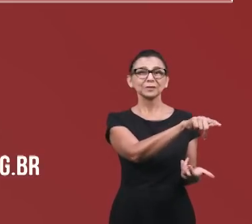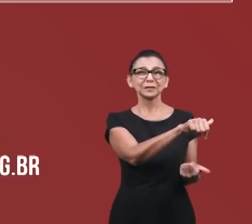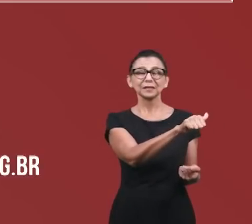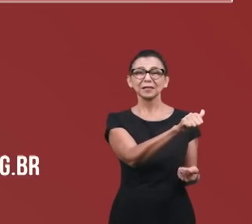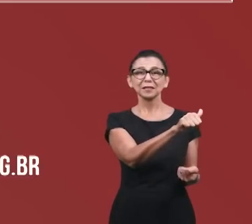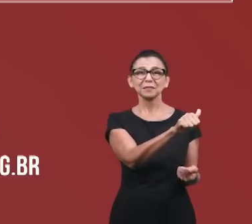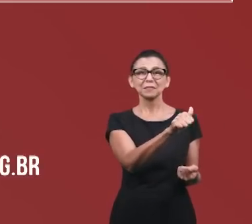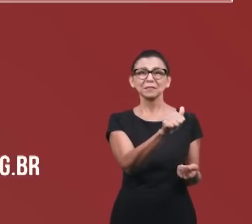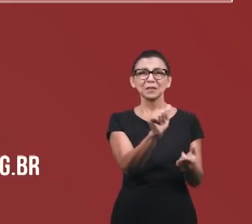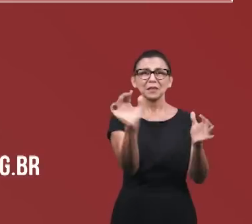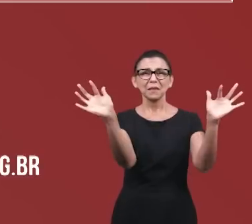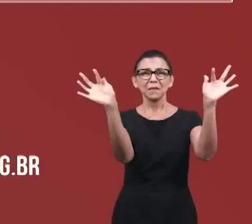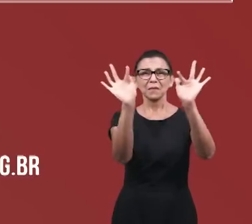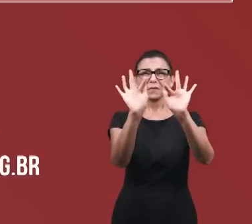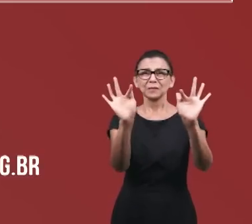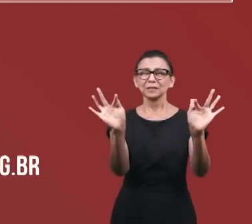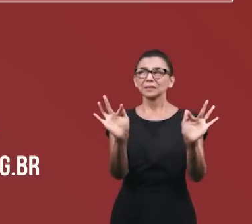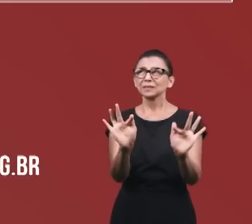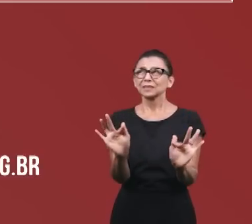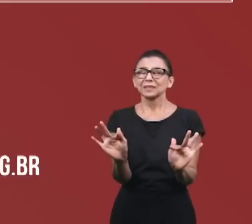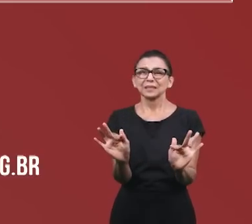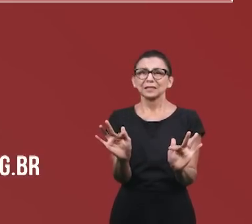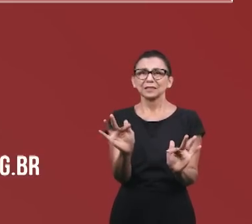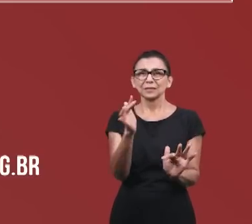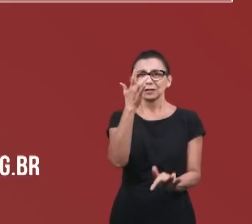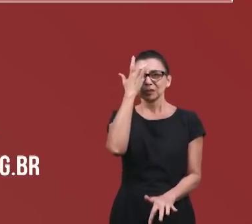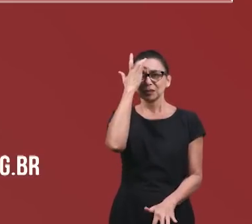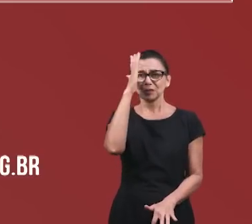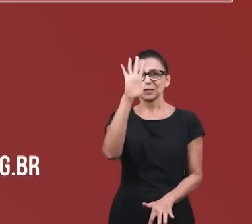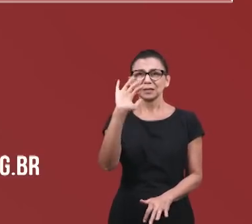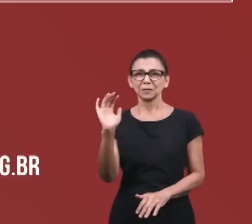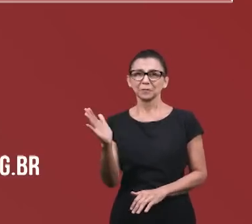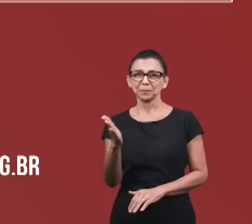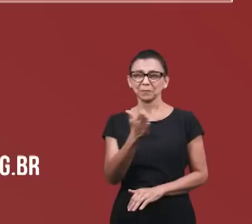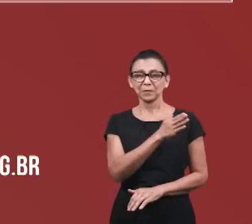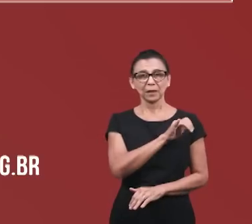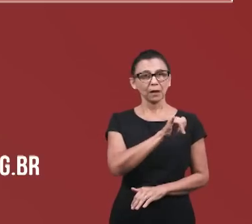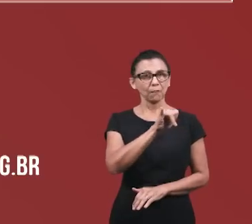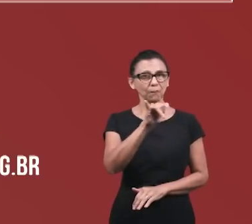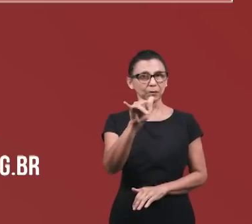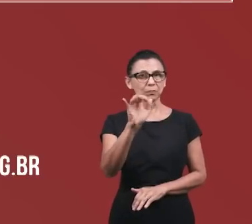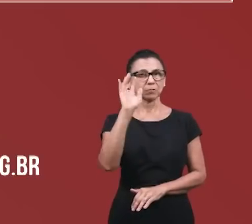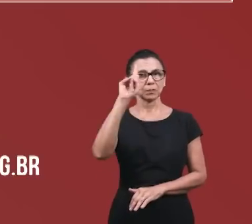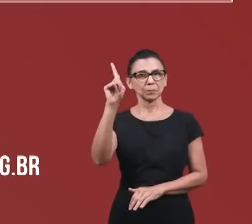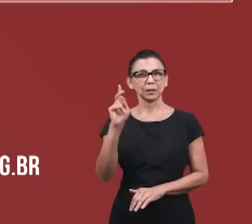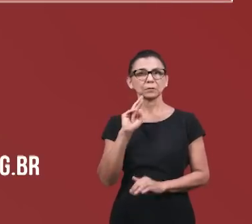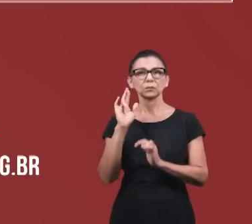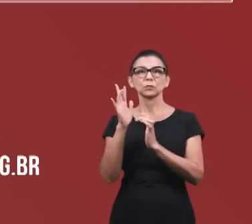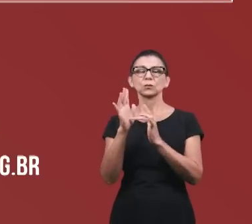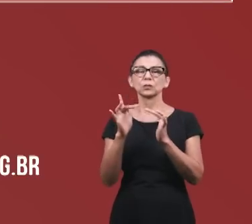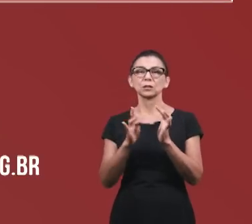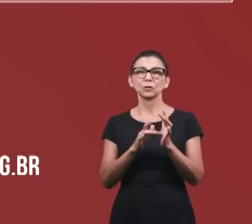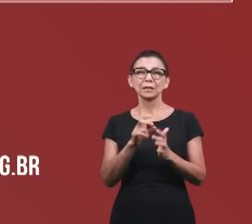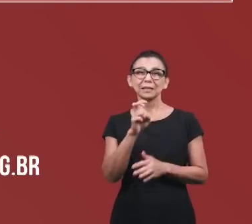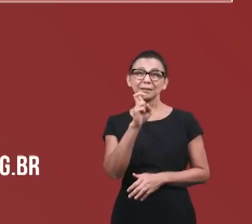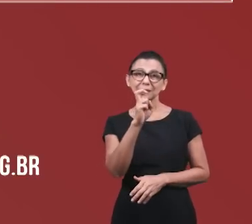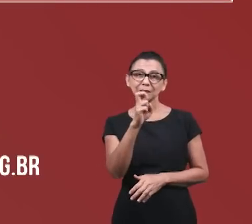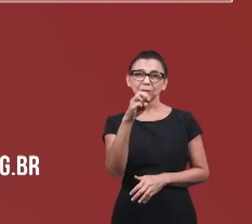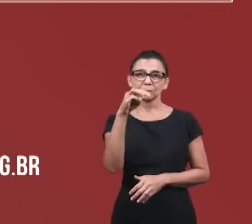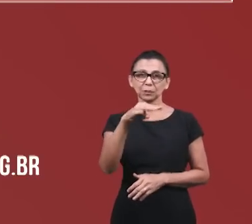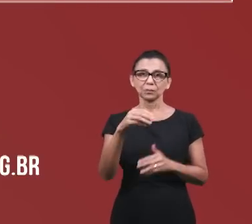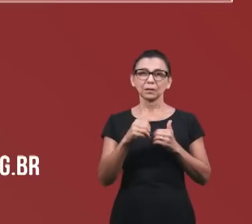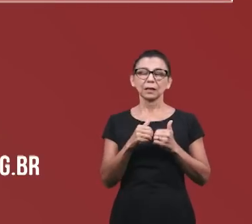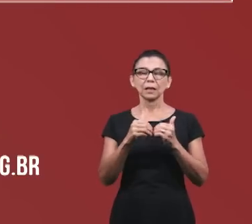não sabe o que é ser feliz. A paz do Senhor Jesus. Dentro de 5